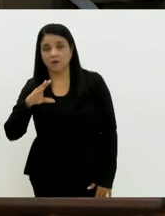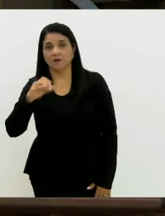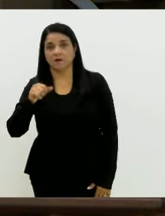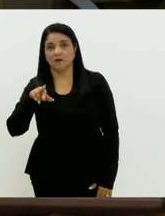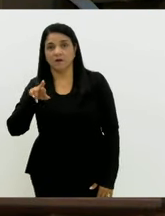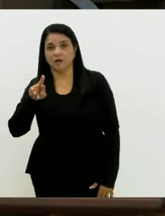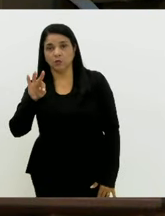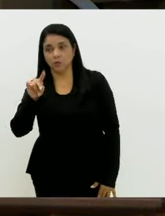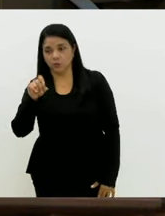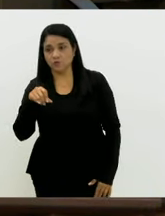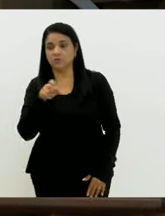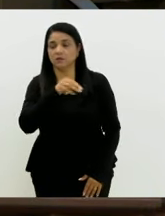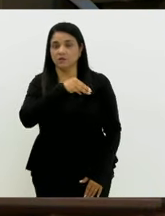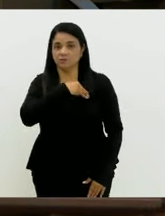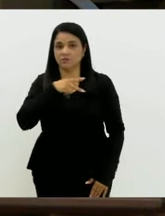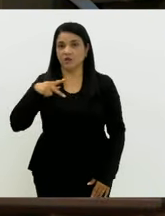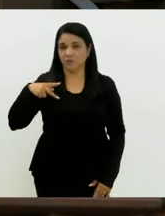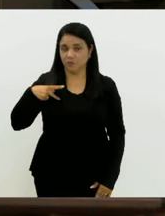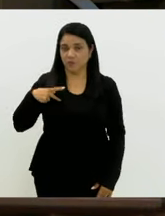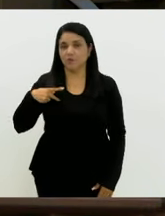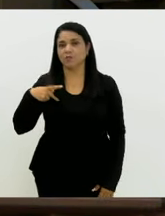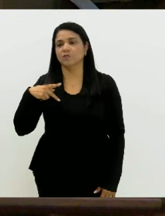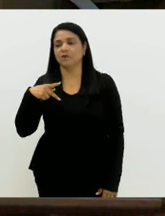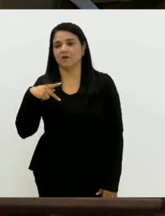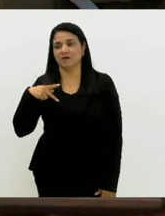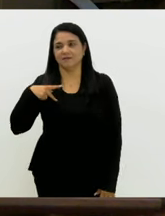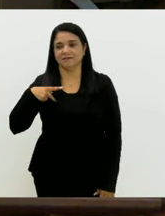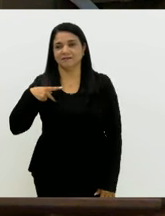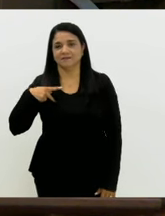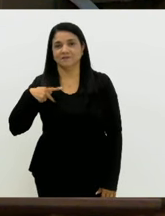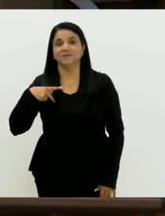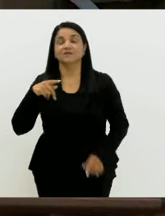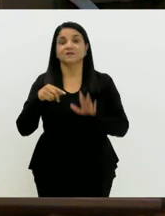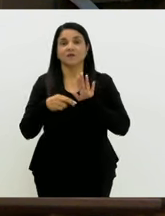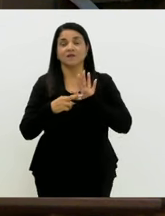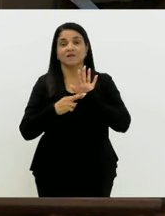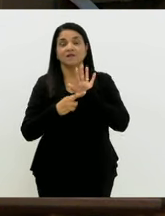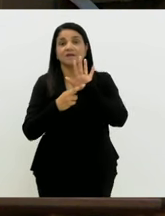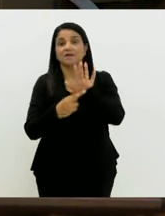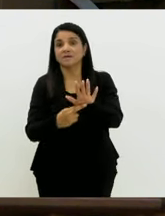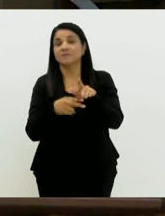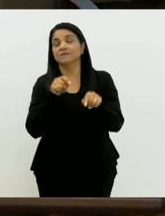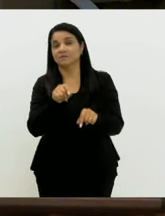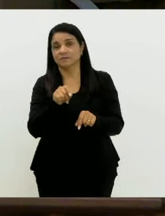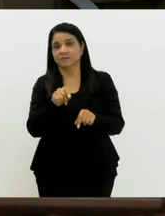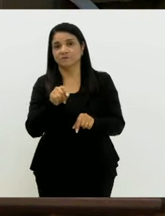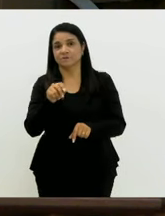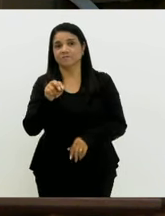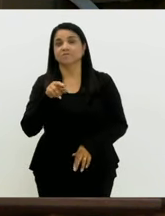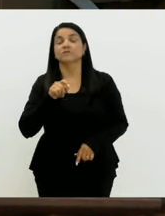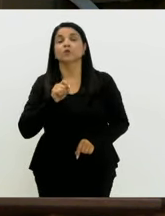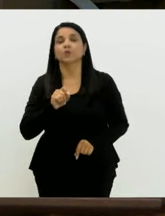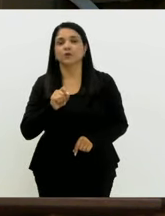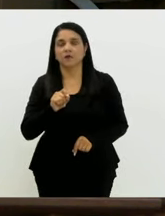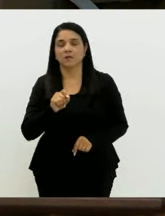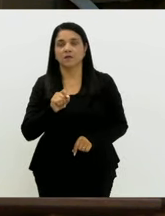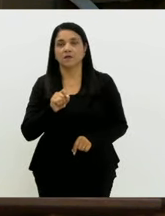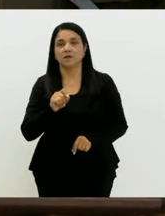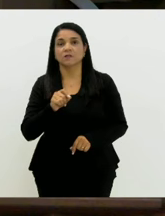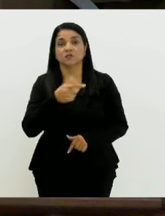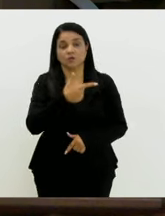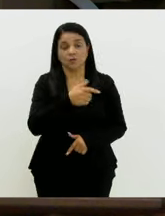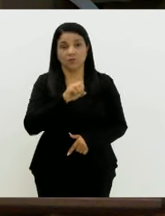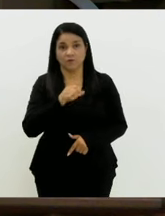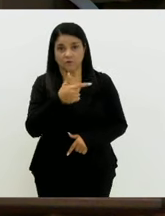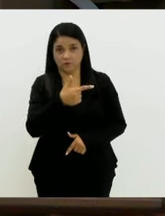companheiro Cláudio Nicola, representando aqui o Executivo, para dizer que é isso que a gente quer para 2024. Acabamos de assinar